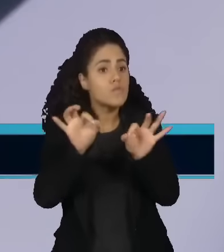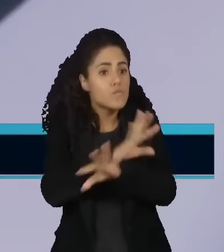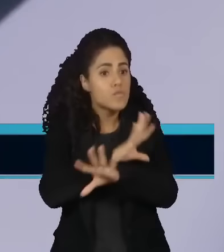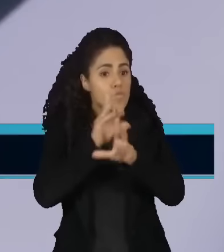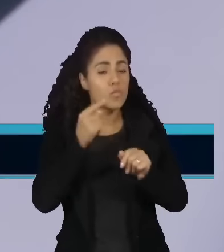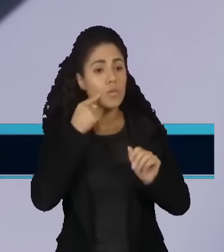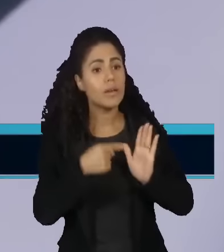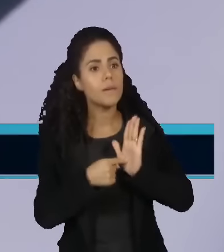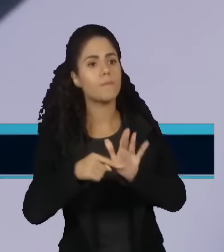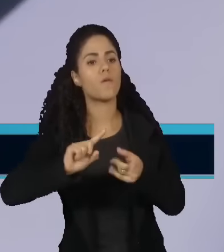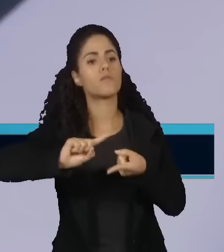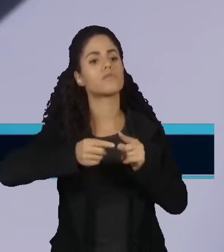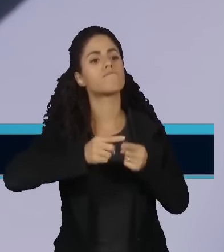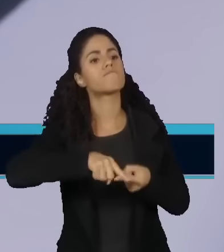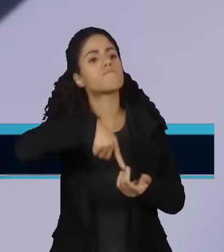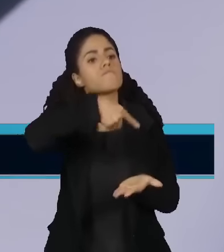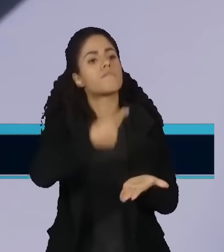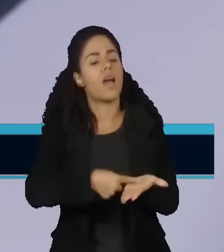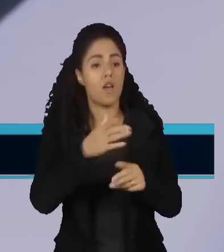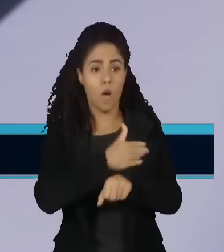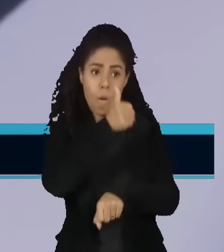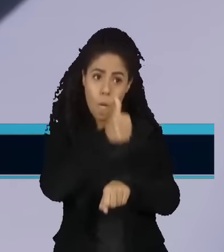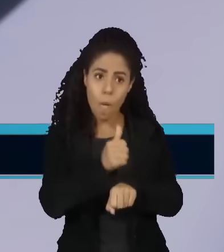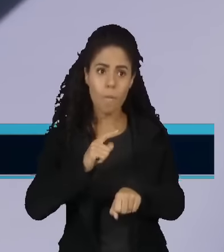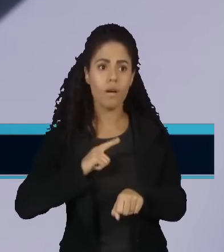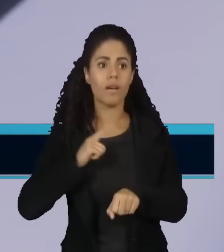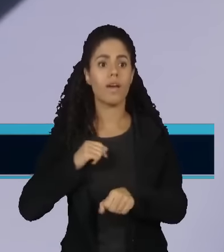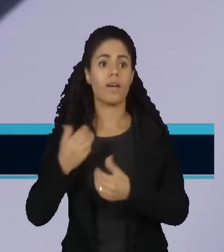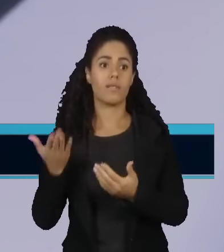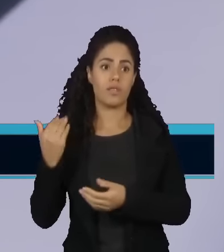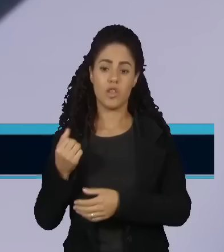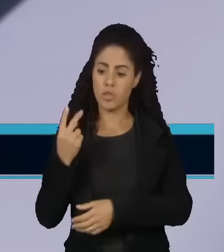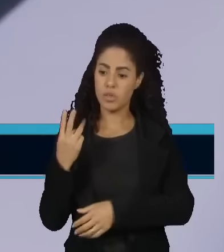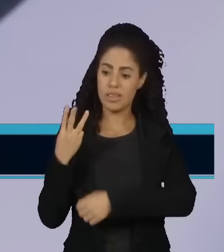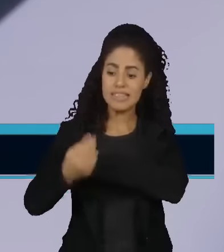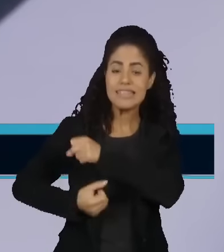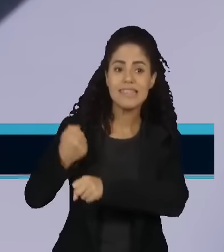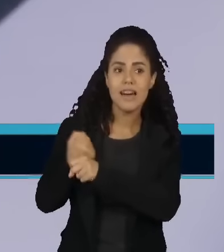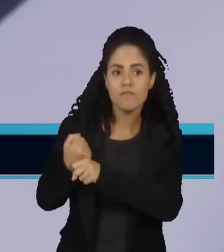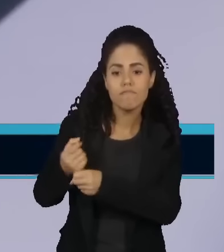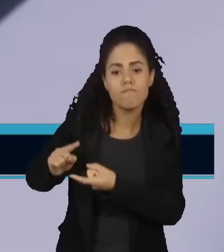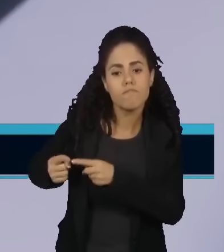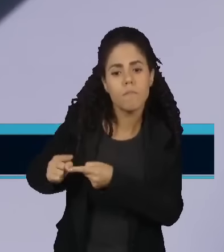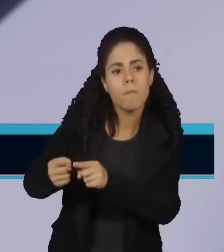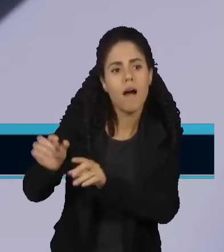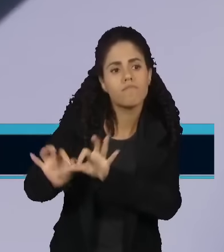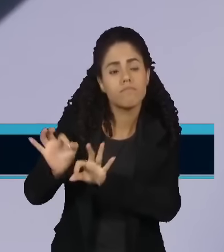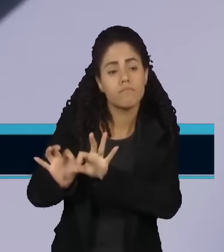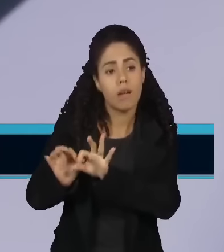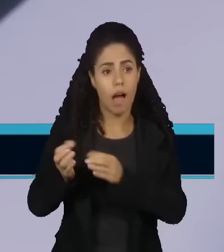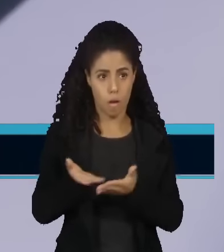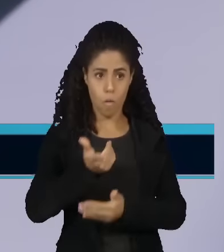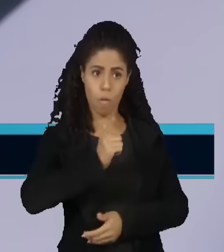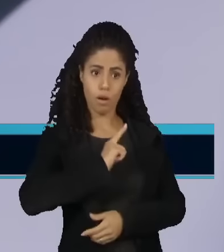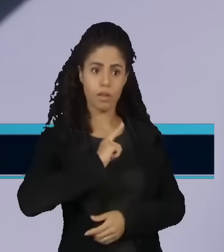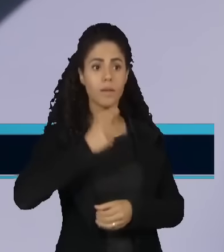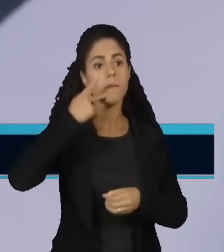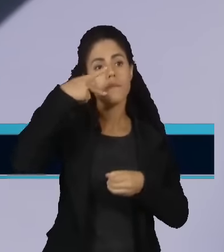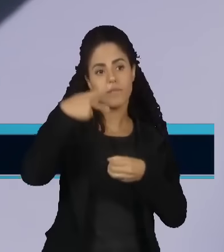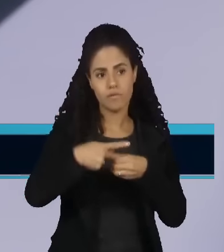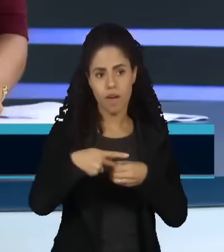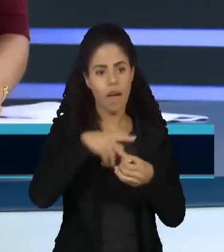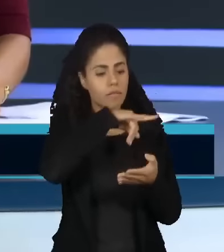revela uma trama golpista colocada em marcha durante os últimos 2, 3 anos, a gente tem agora a posição da Procuradoria-Geral